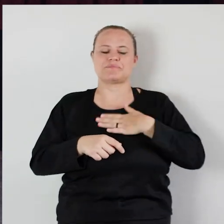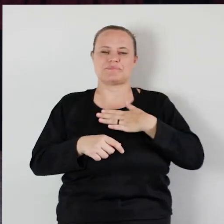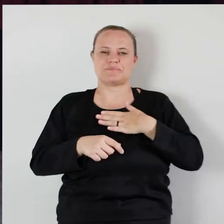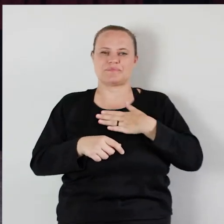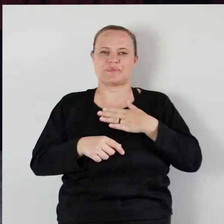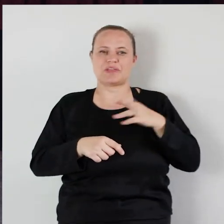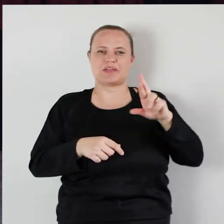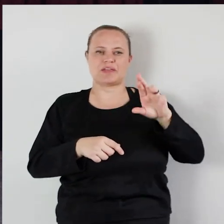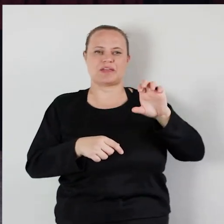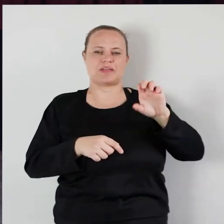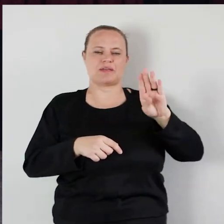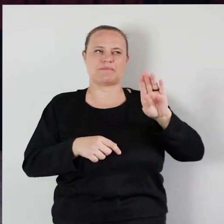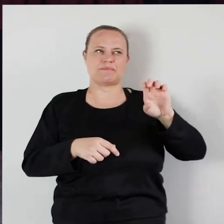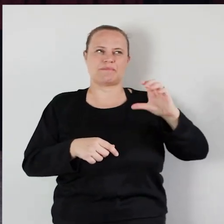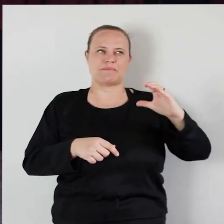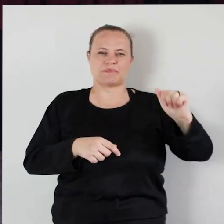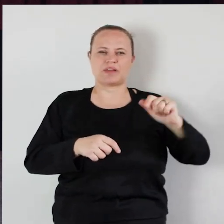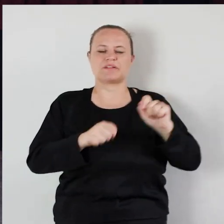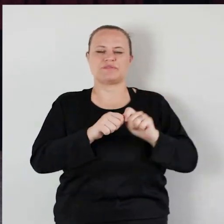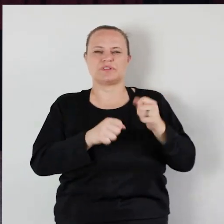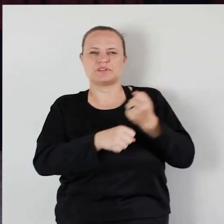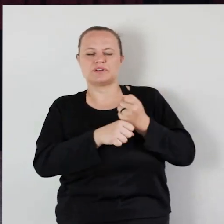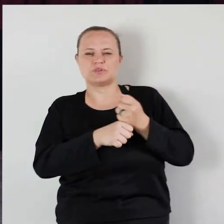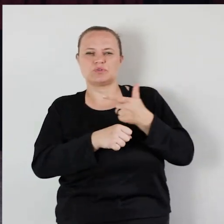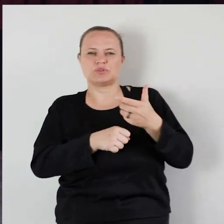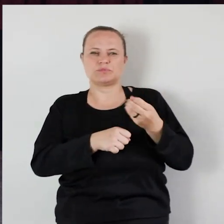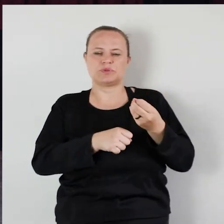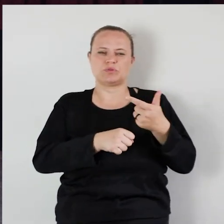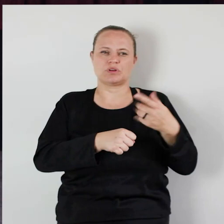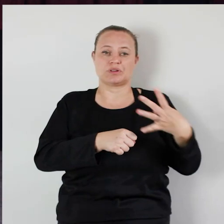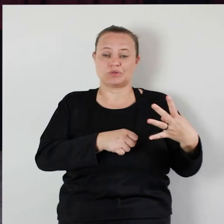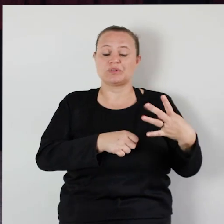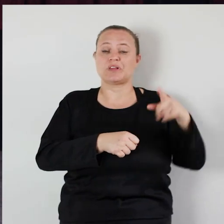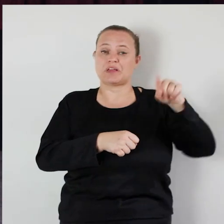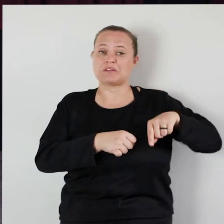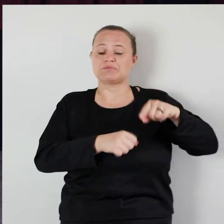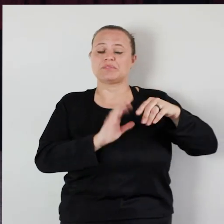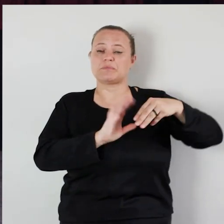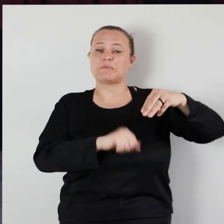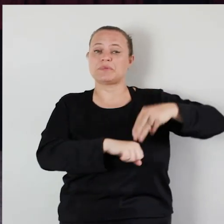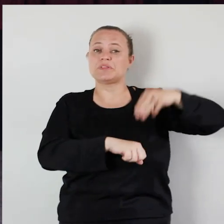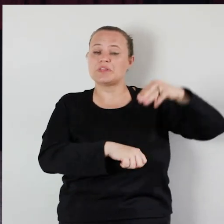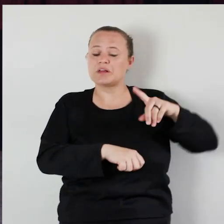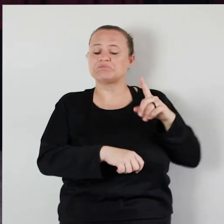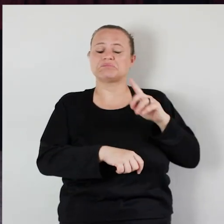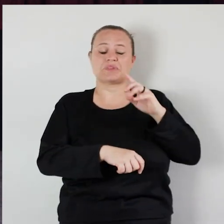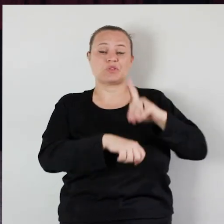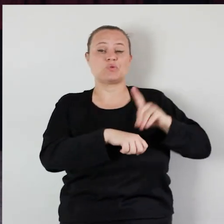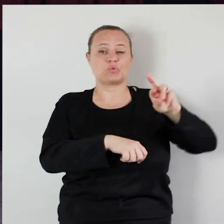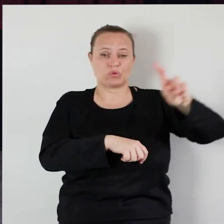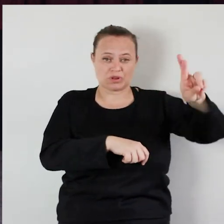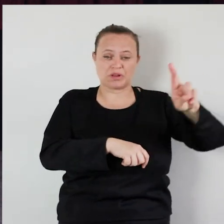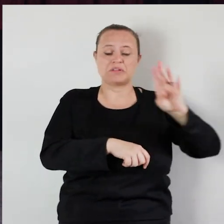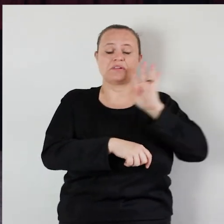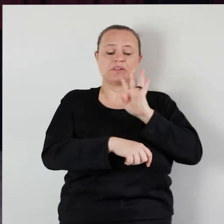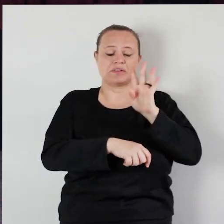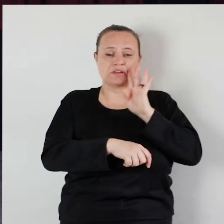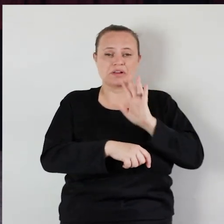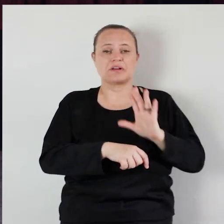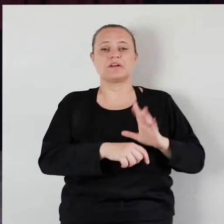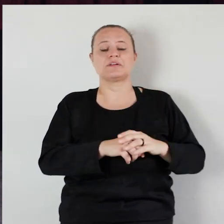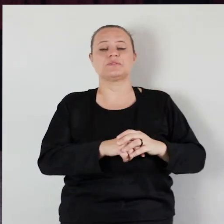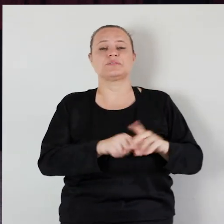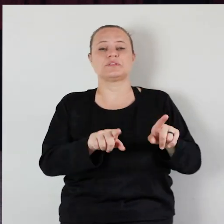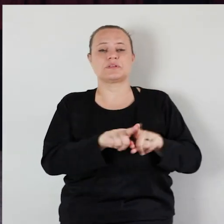analisar a experiência do Fora do Eixo foi muito interessante. Rebeca deve ter defendido lá por 2013, 2014 também, que é uma